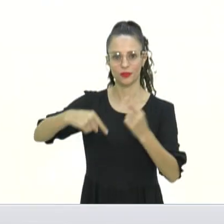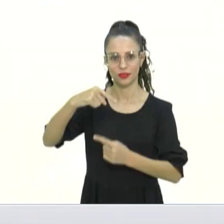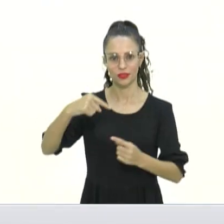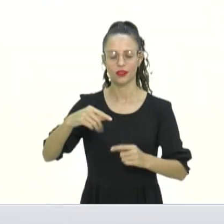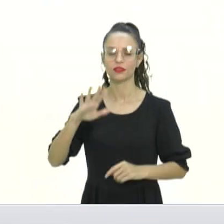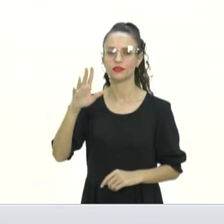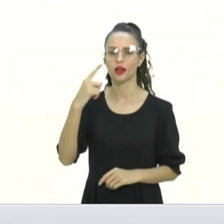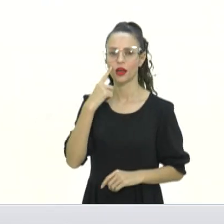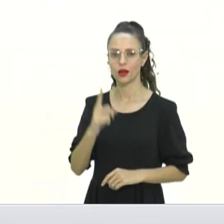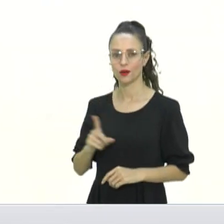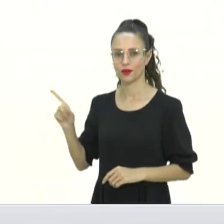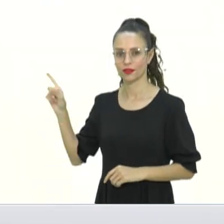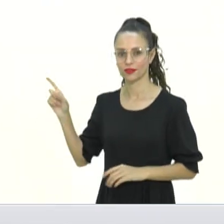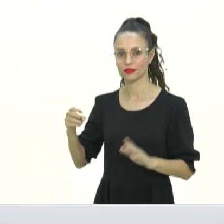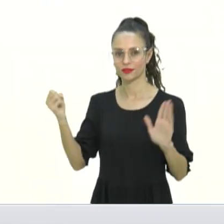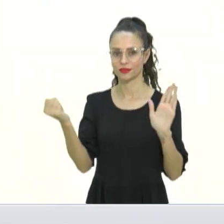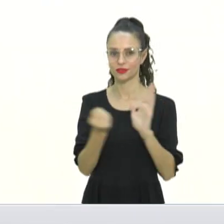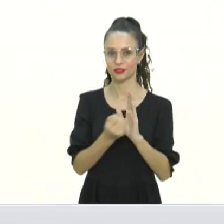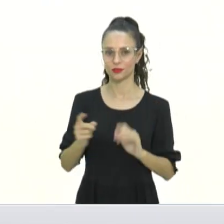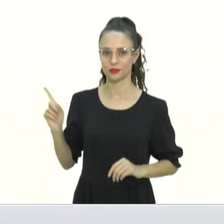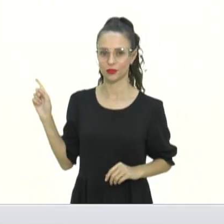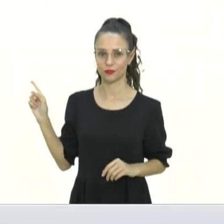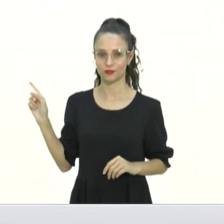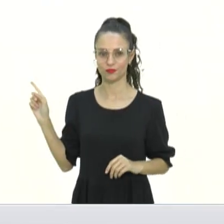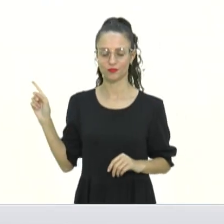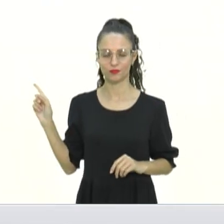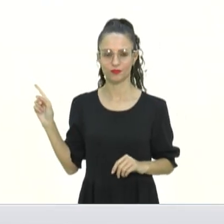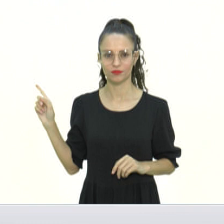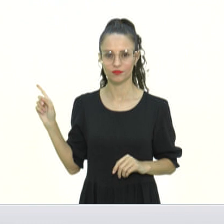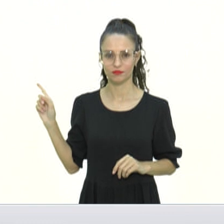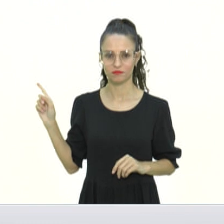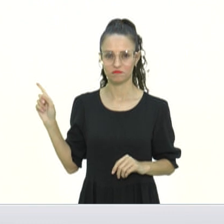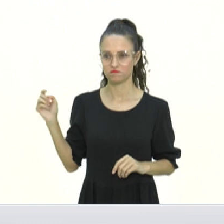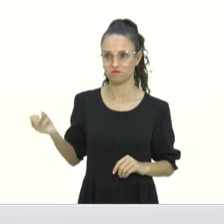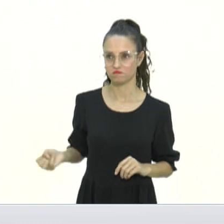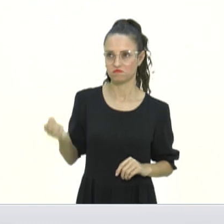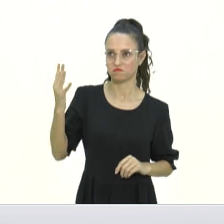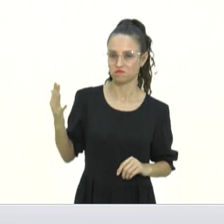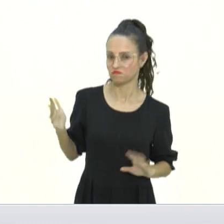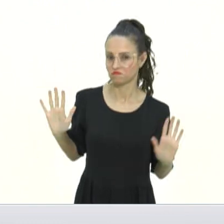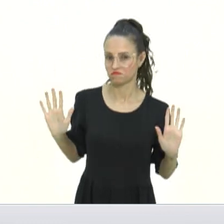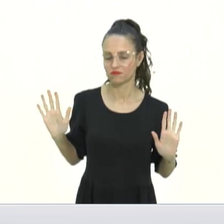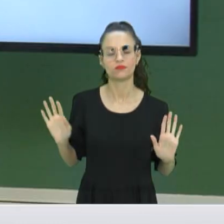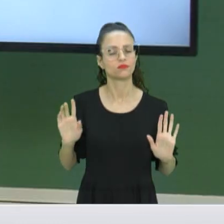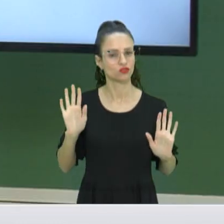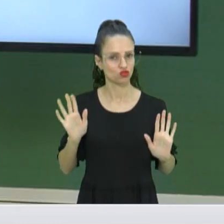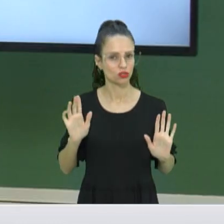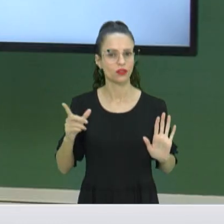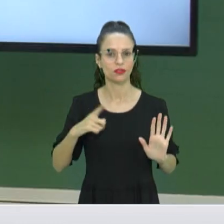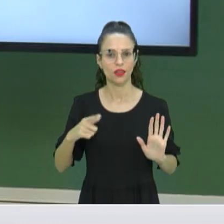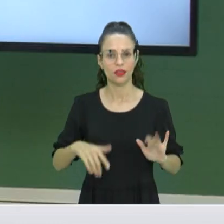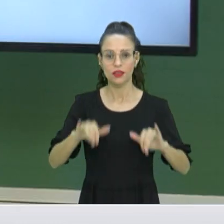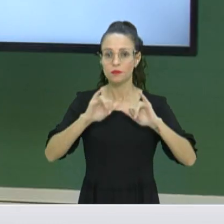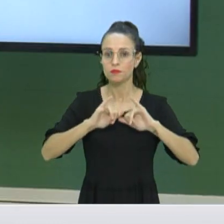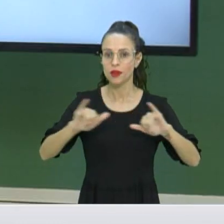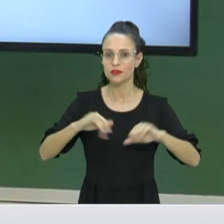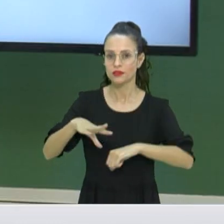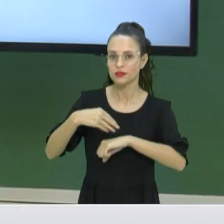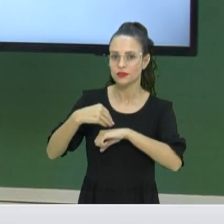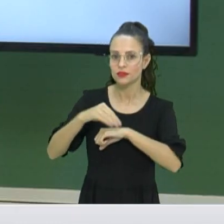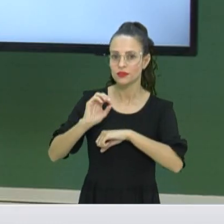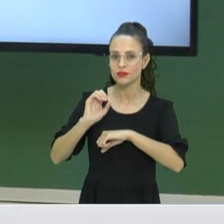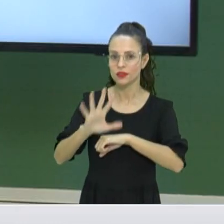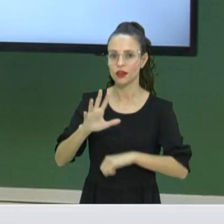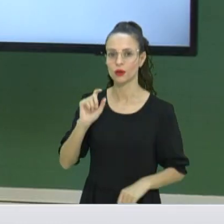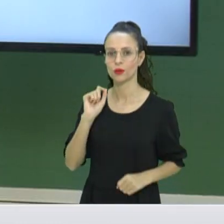Ao olhar esse símbolo ele não nasceu do nada, né? Ele já passa uma mensagem para nós. Na